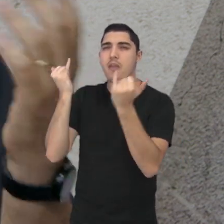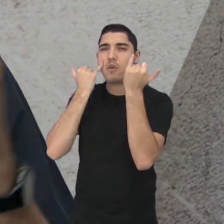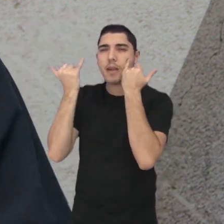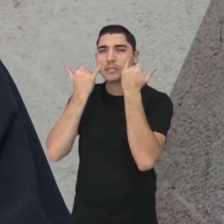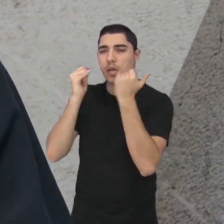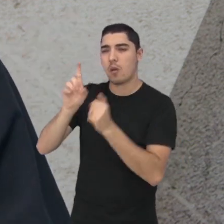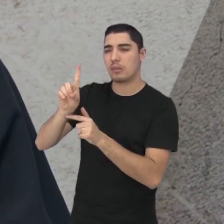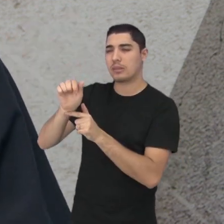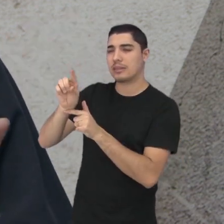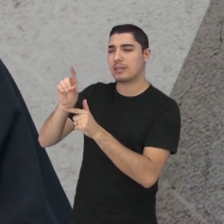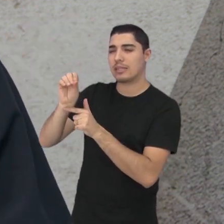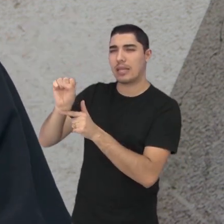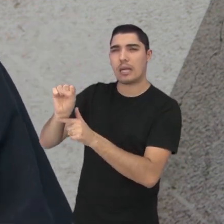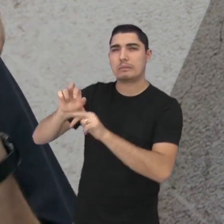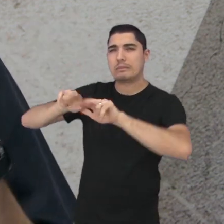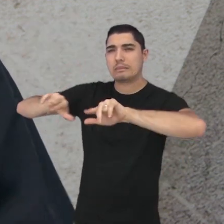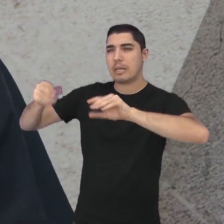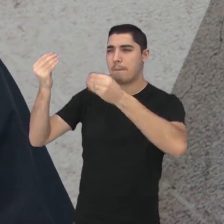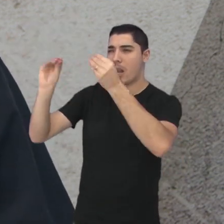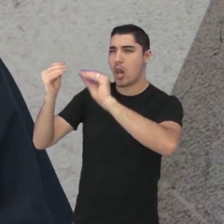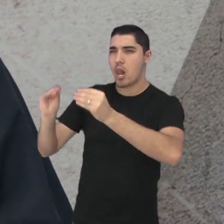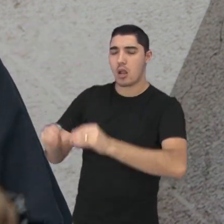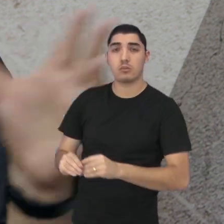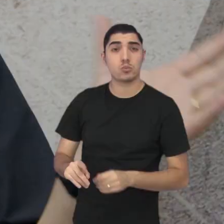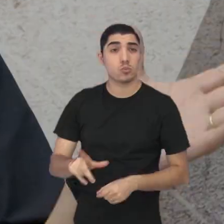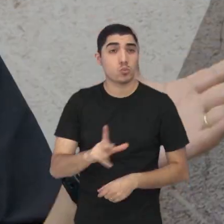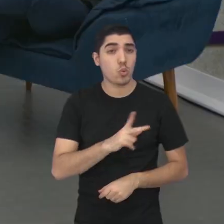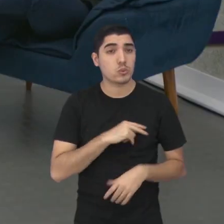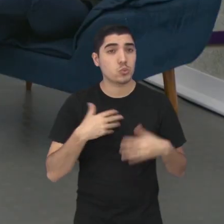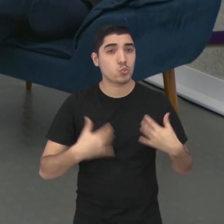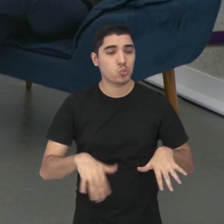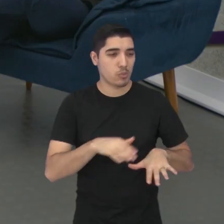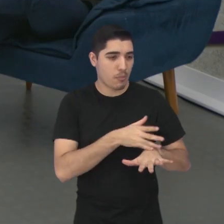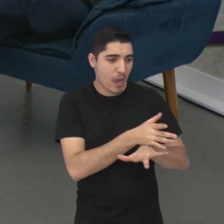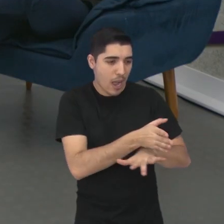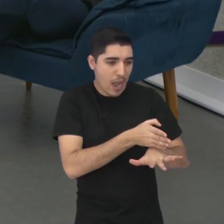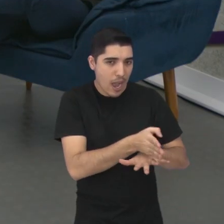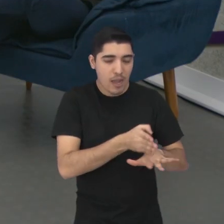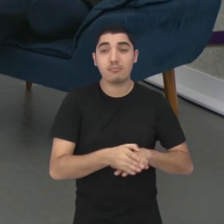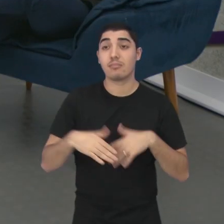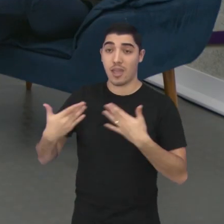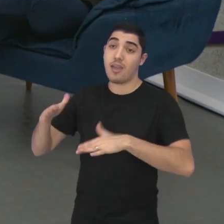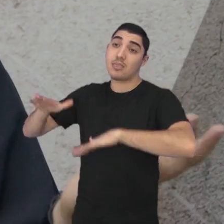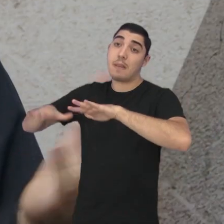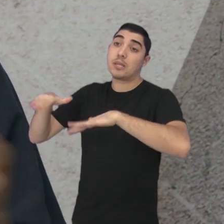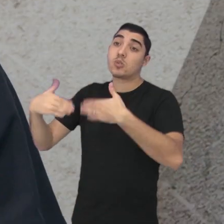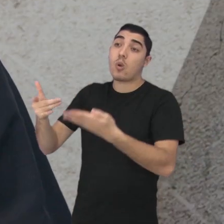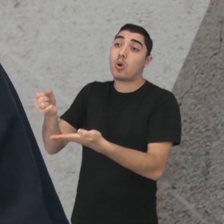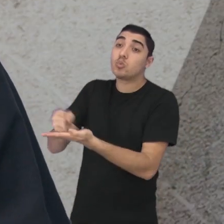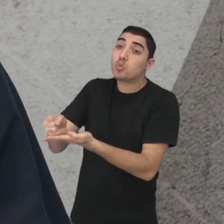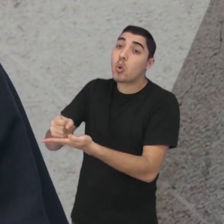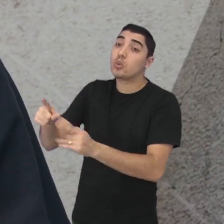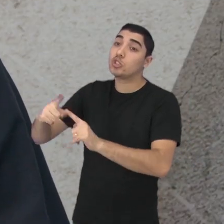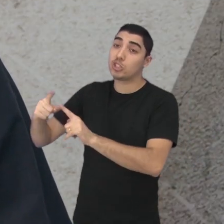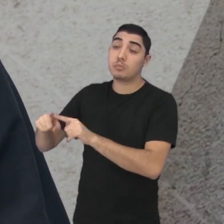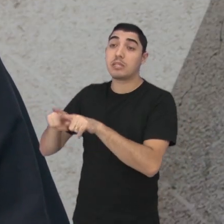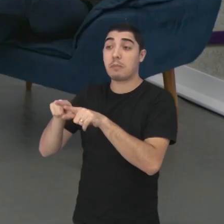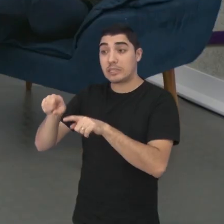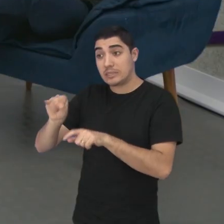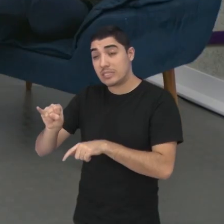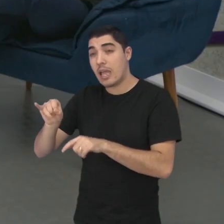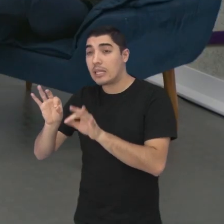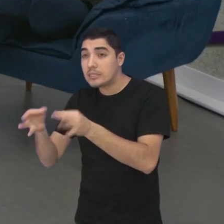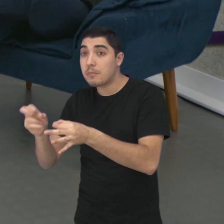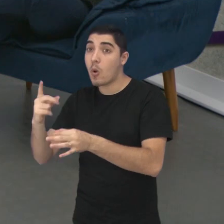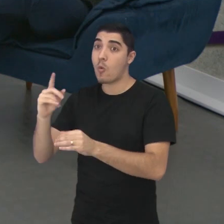dados. Então aí a gente começa... Depende muito bem amplo, né? Depende muito do tamanho do projeto e da complexidade dele.